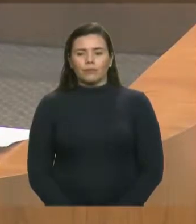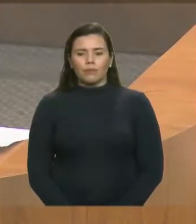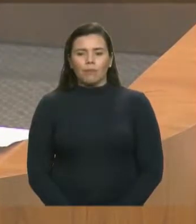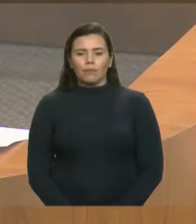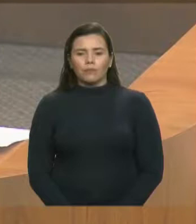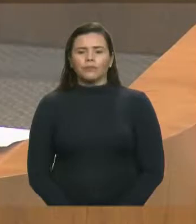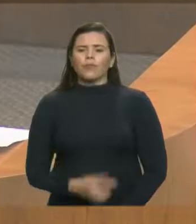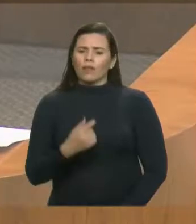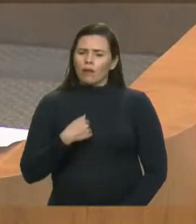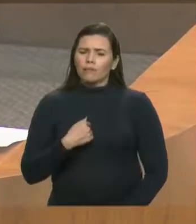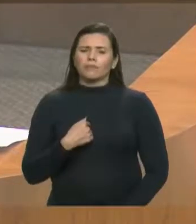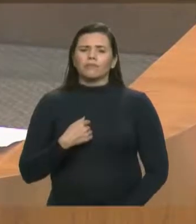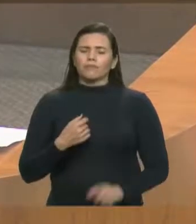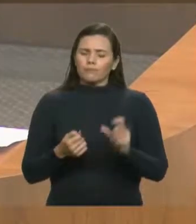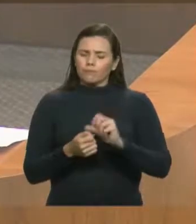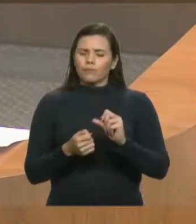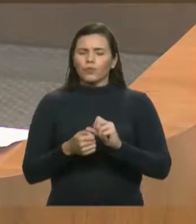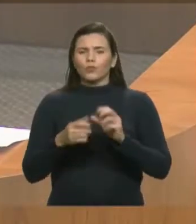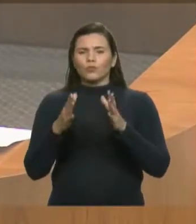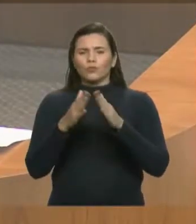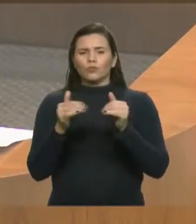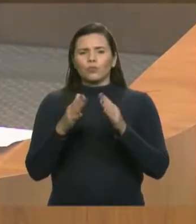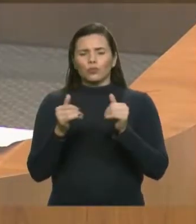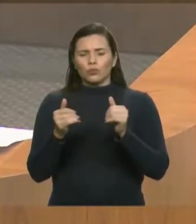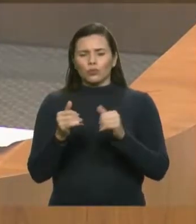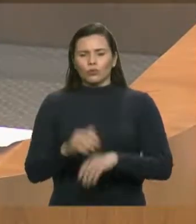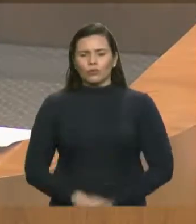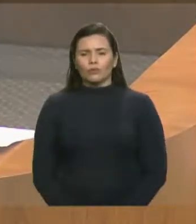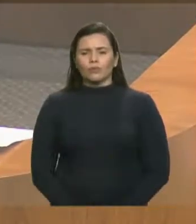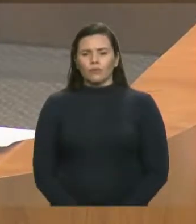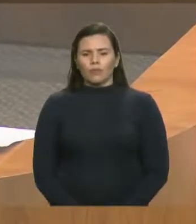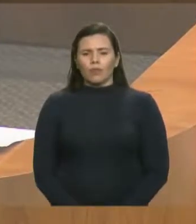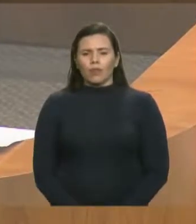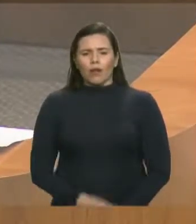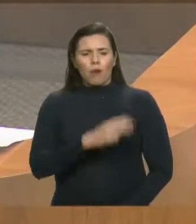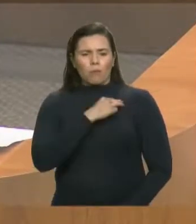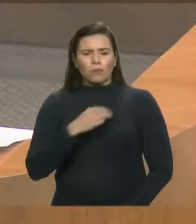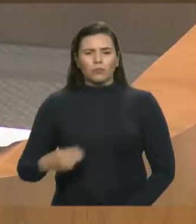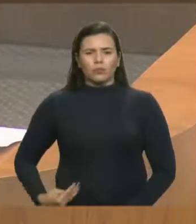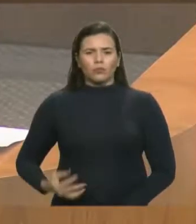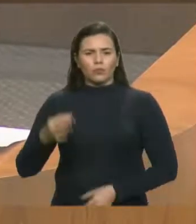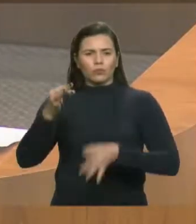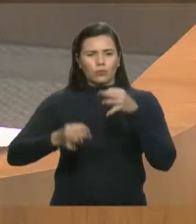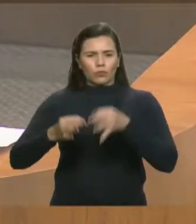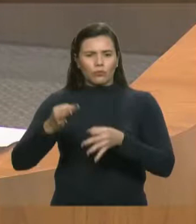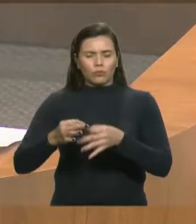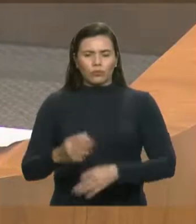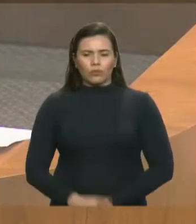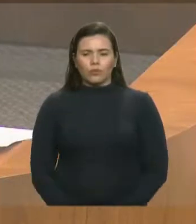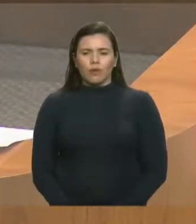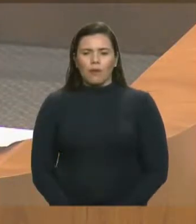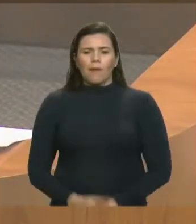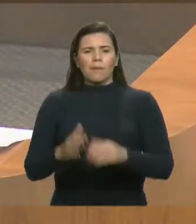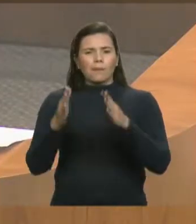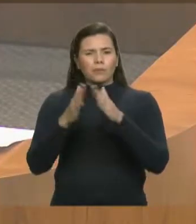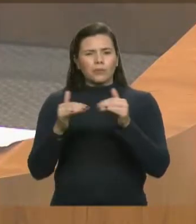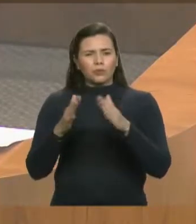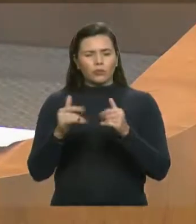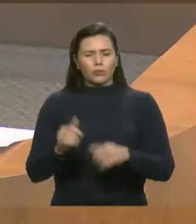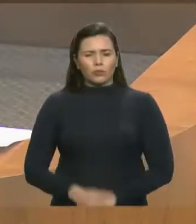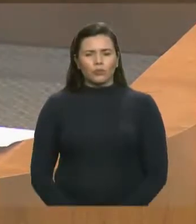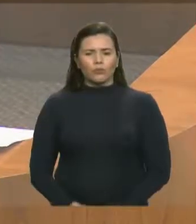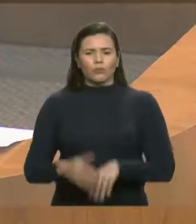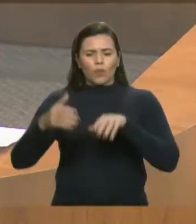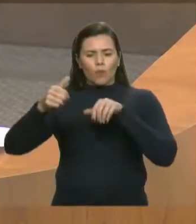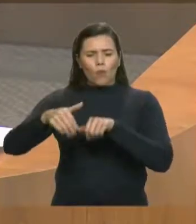um requerimento ao ministro da Justiça solicitando que a Força Nacional